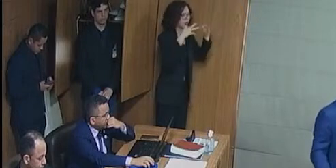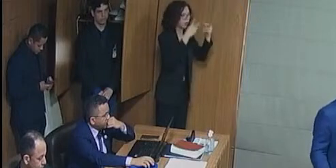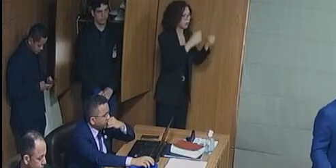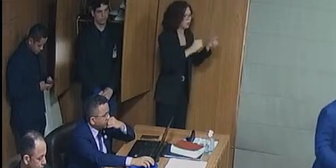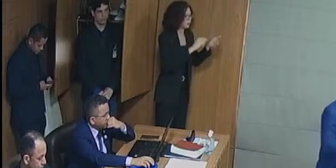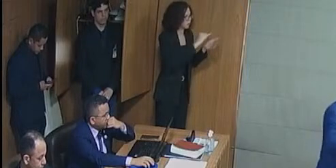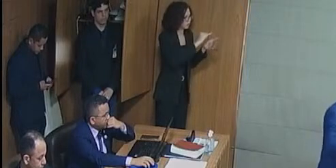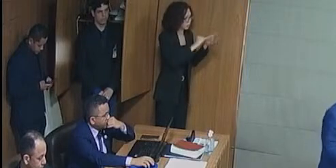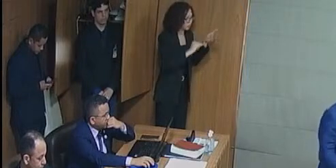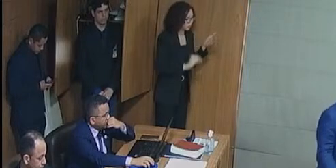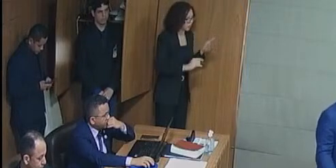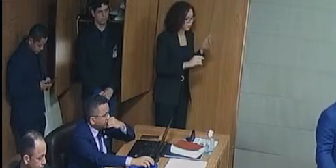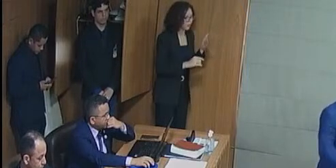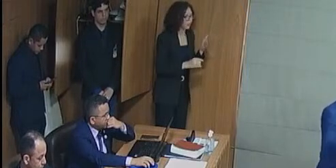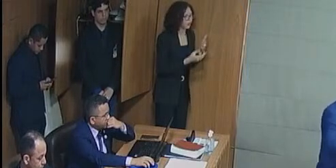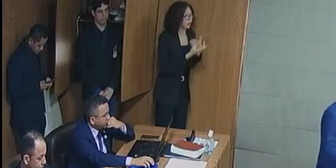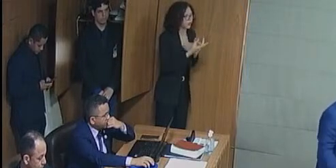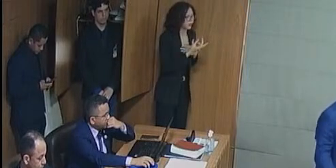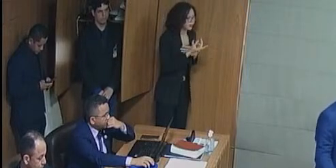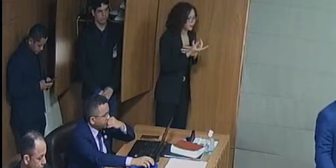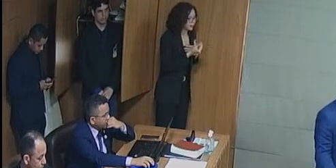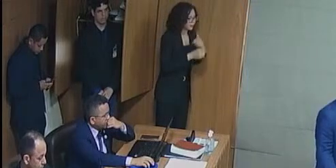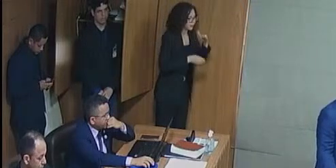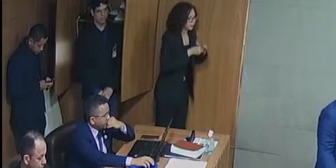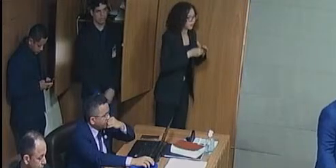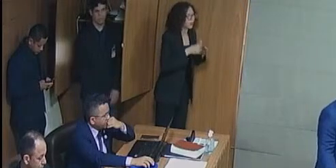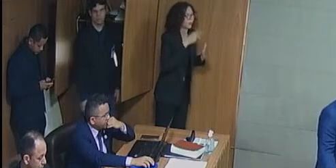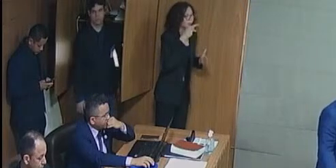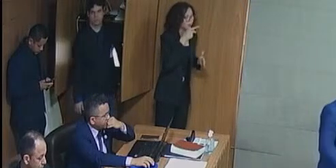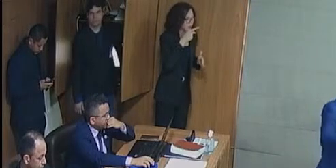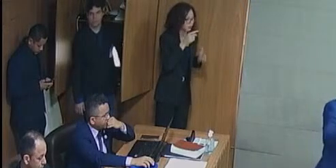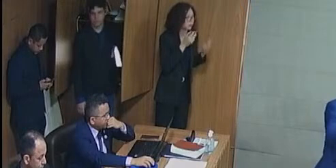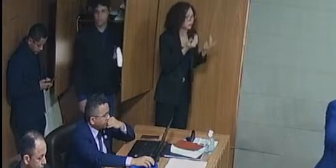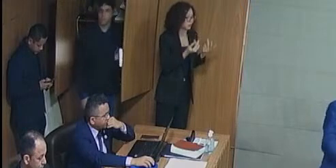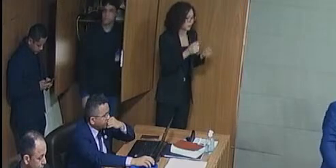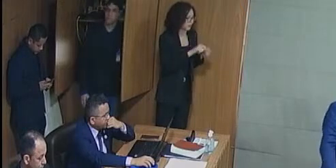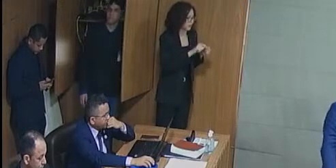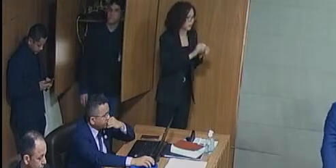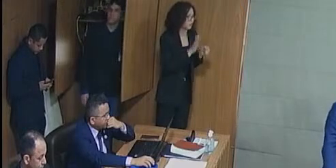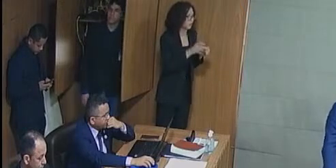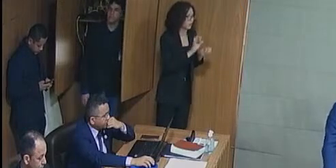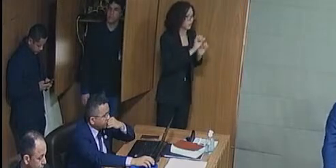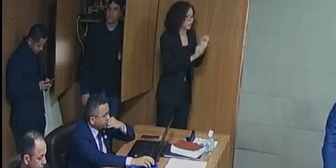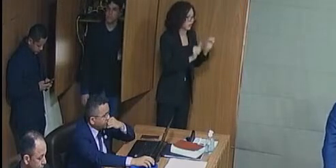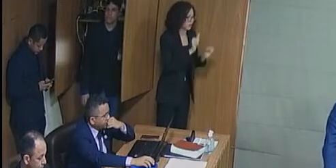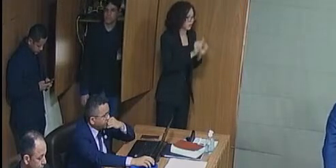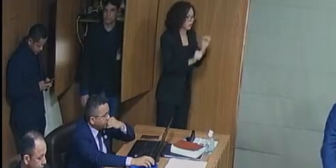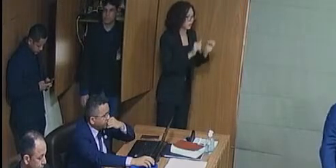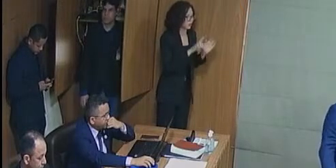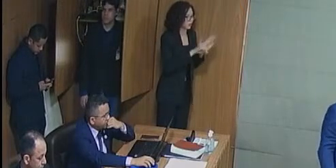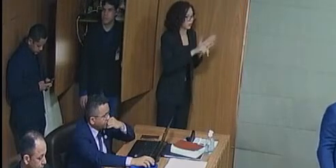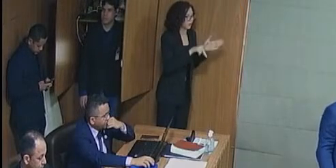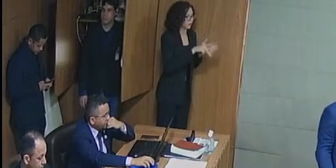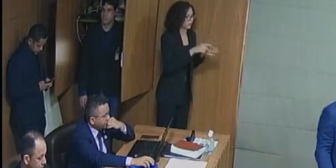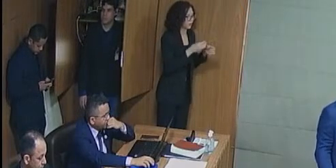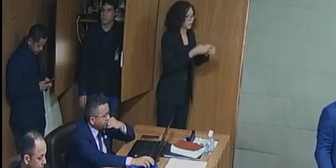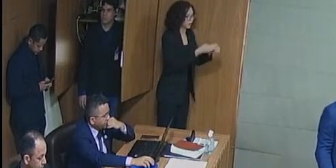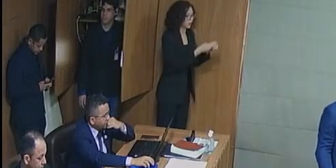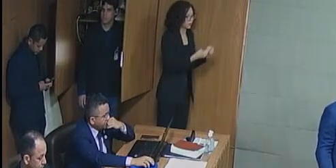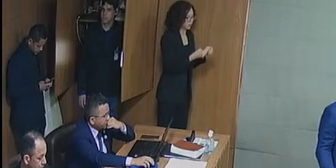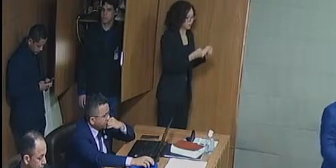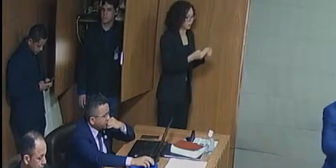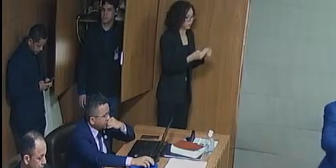emenda parlamentar junto ao Ministério Público Como assim a gente já está fazendo mudando a Lei Orgânica do Município para que a coisa fique mais